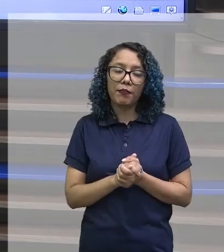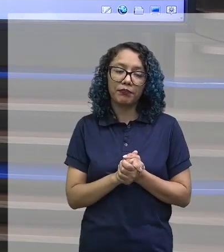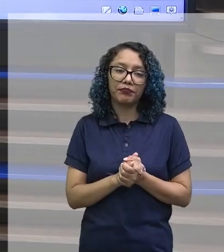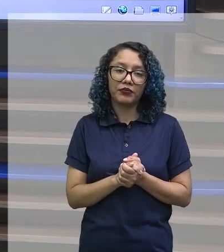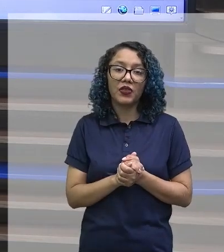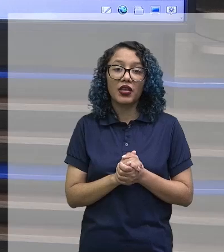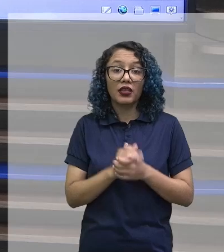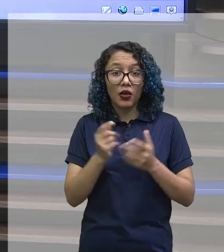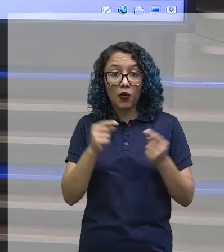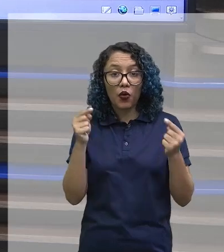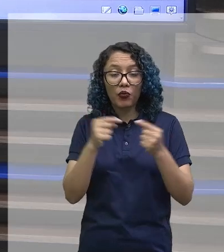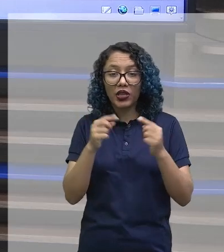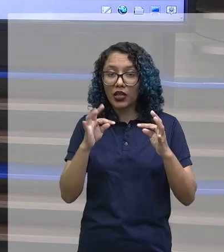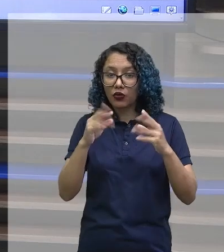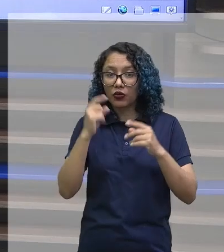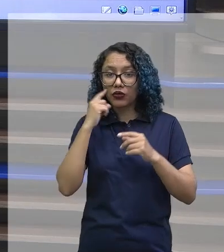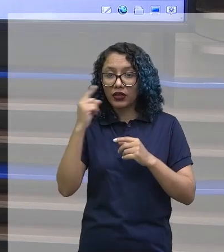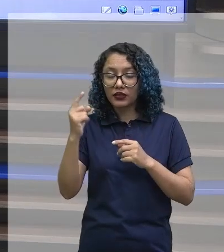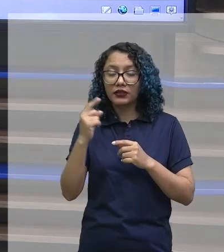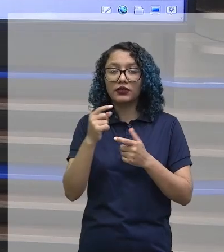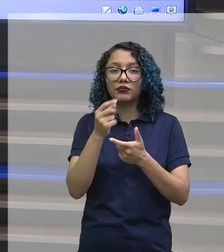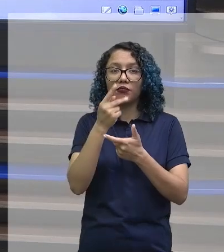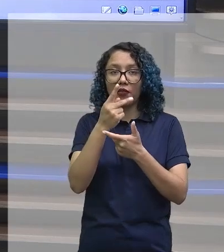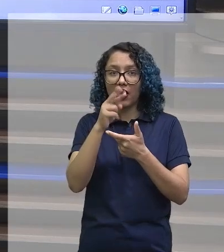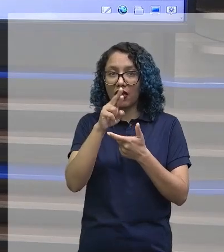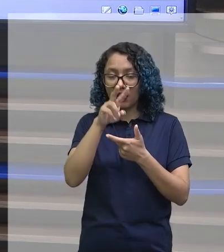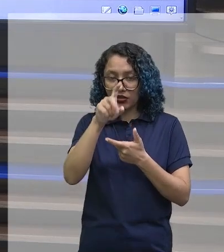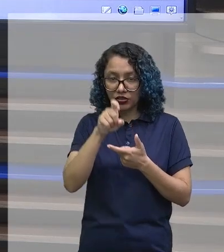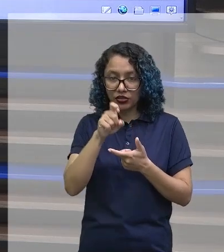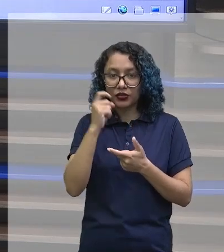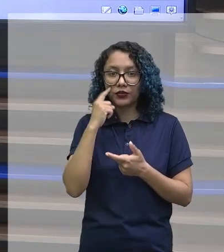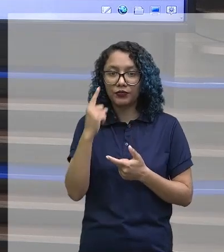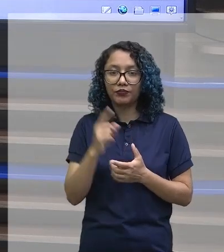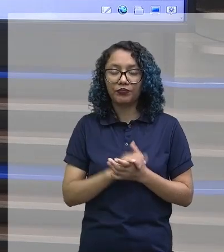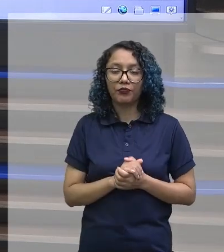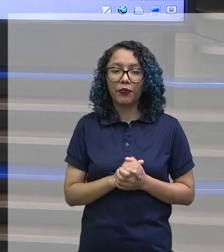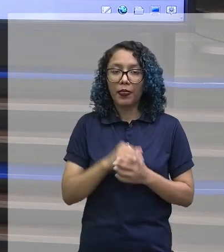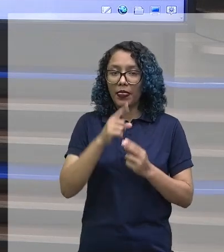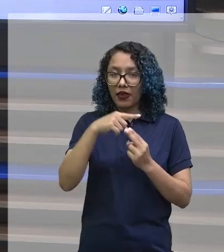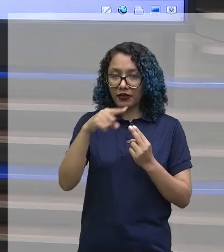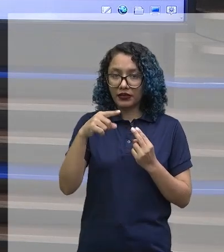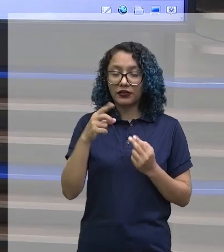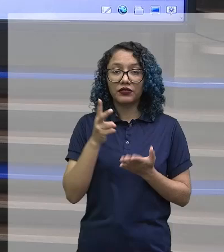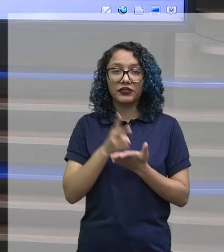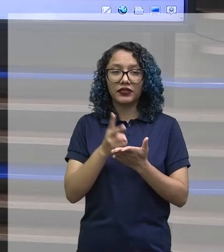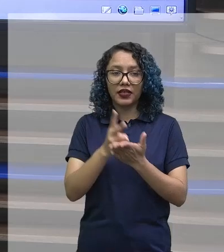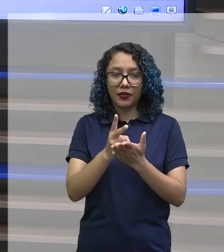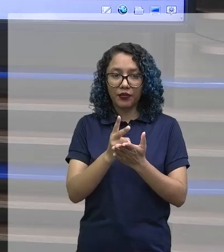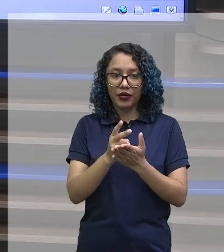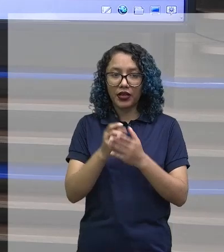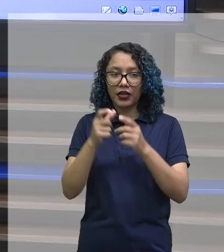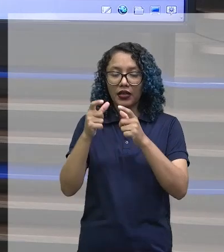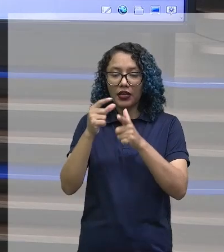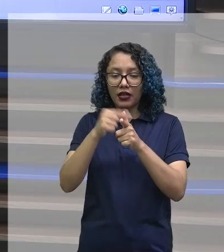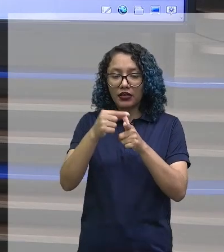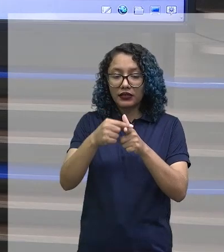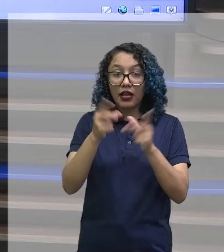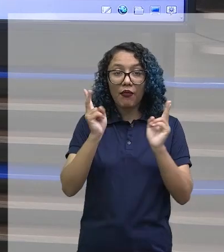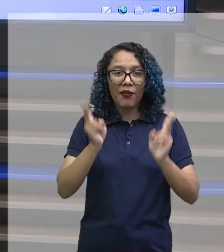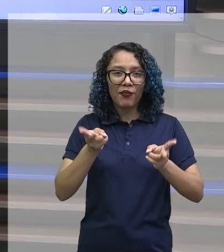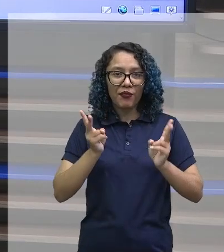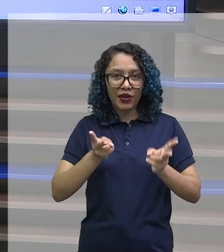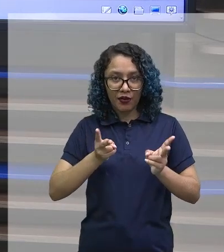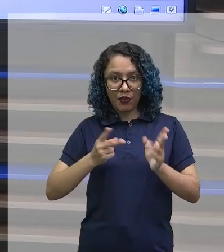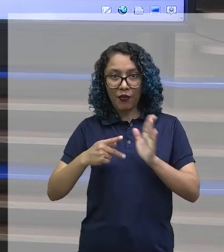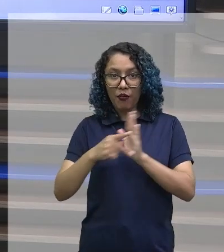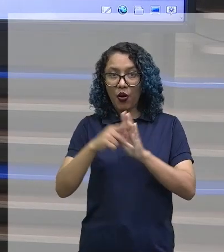proparoxítonas. Perceberam que a acentuação gráfica está sempre, né, na mesma posição silábica aí das